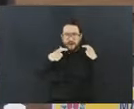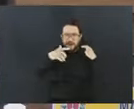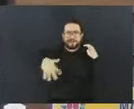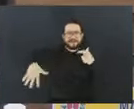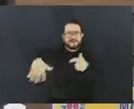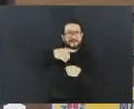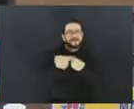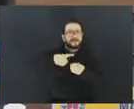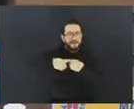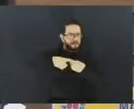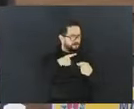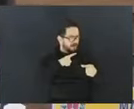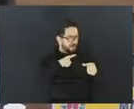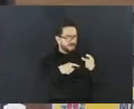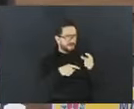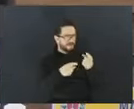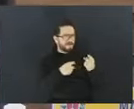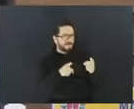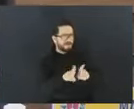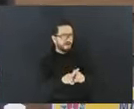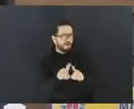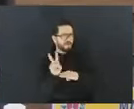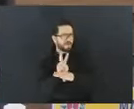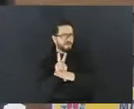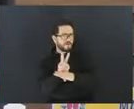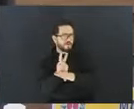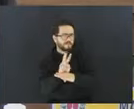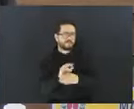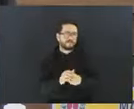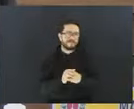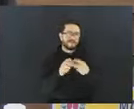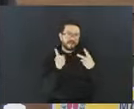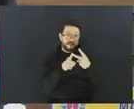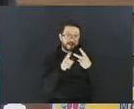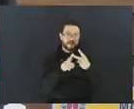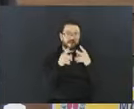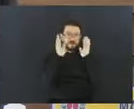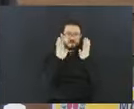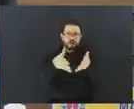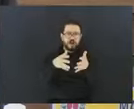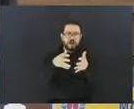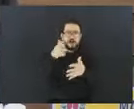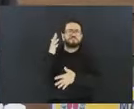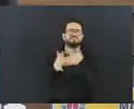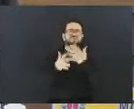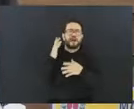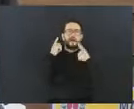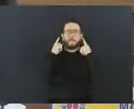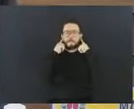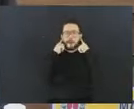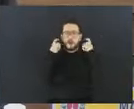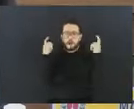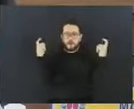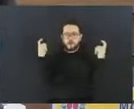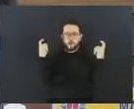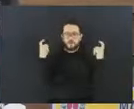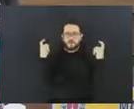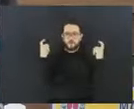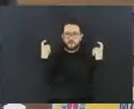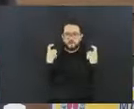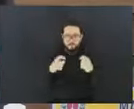Guarda Municipal? E, nesse segundo caso, a gente também recebeu informações de que faltam viaturas para verificar os ocorridos.